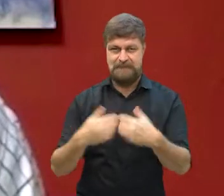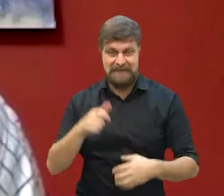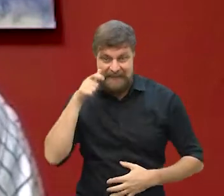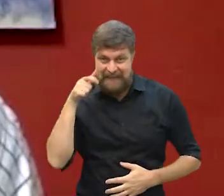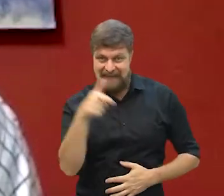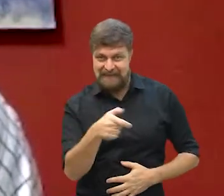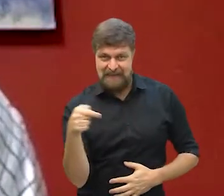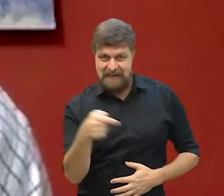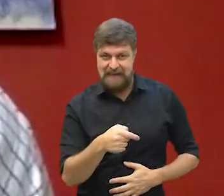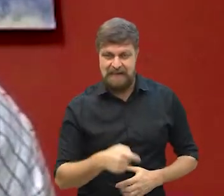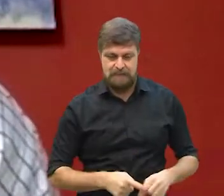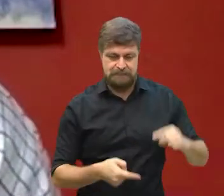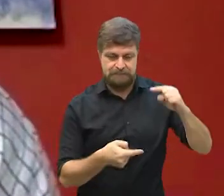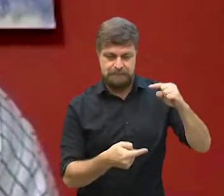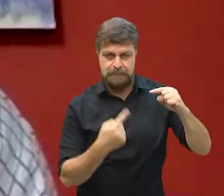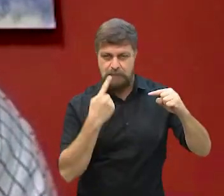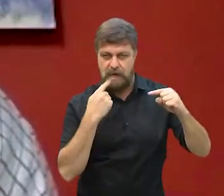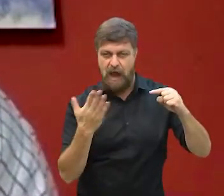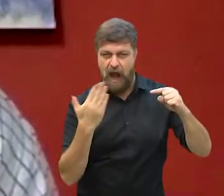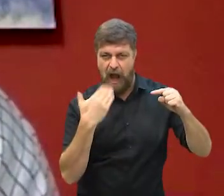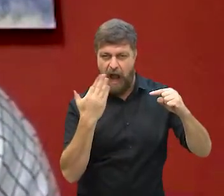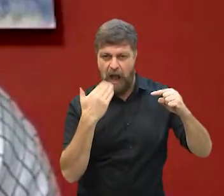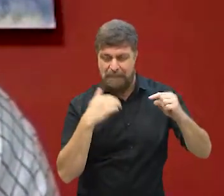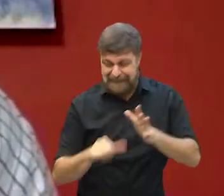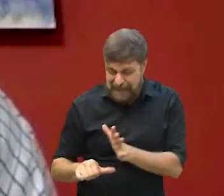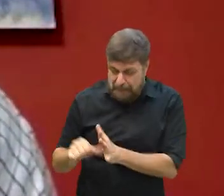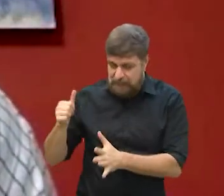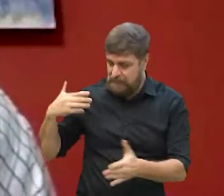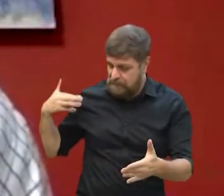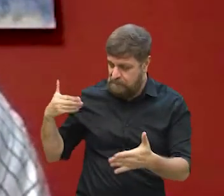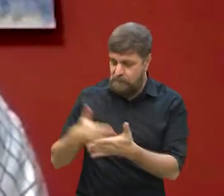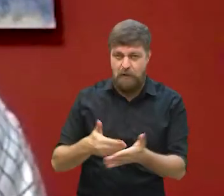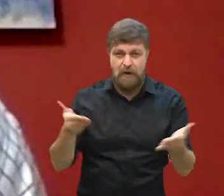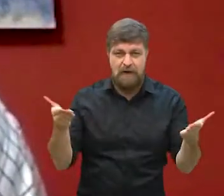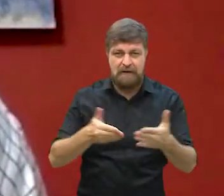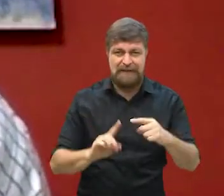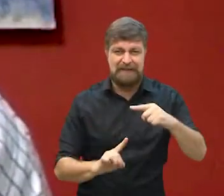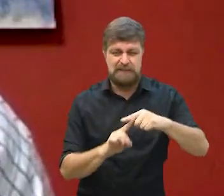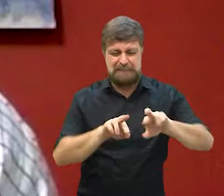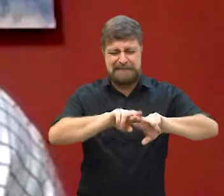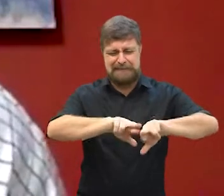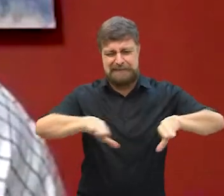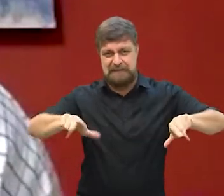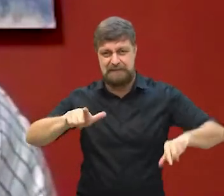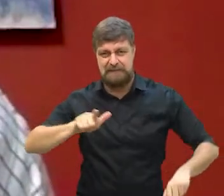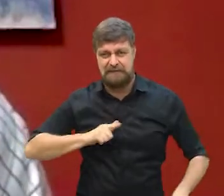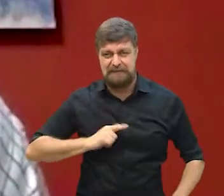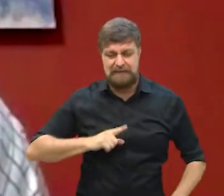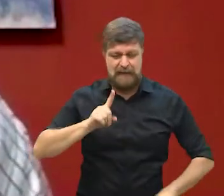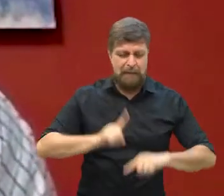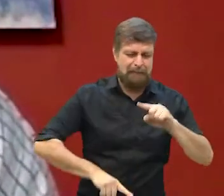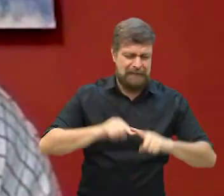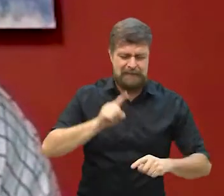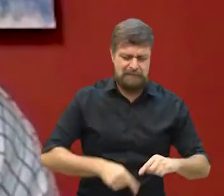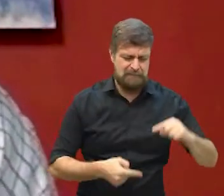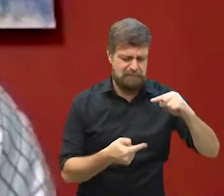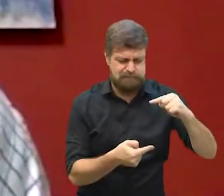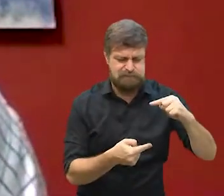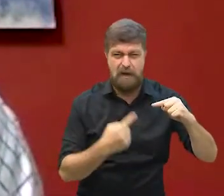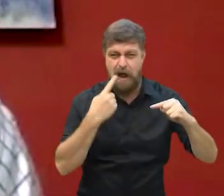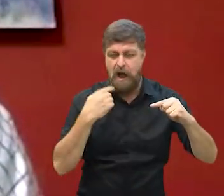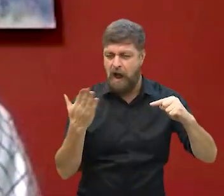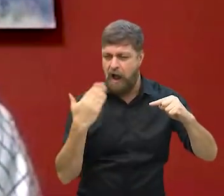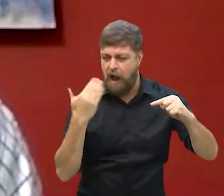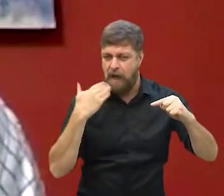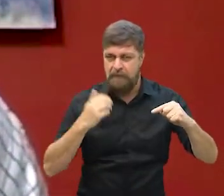hoje, daquela pimenta em conserva, que foi a primeira que eu fiz na cozinha de casa, hoje a gente tem diversos tipos de produtos. A gente tem chutney de pimenta, a